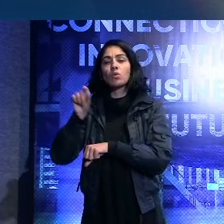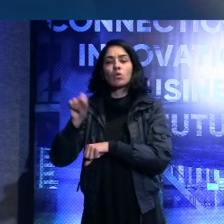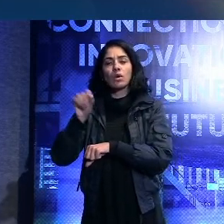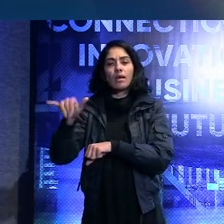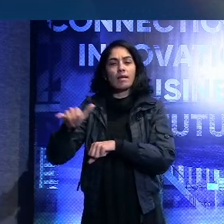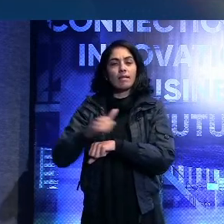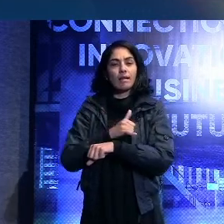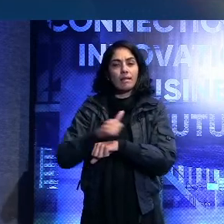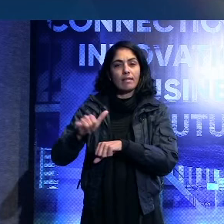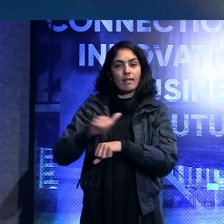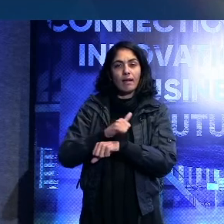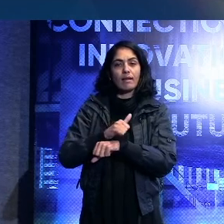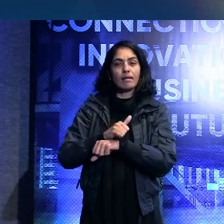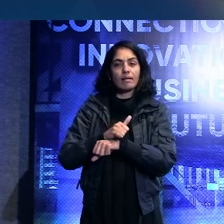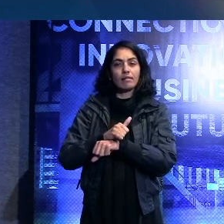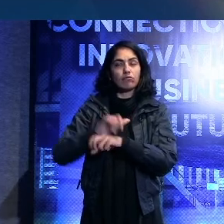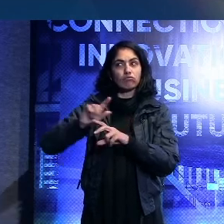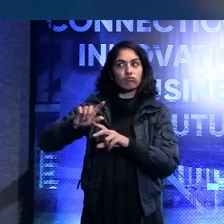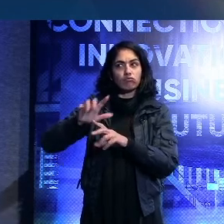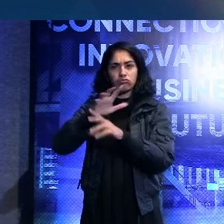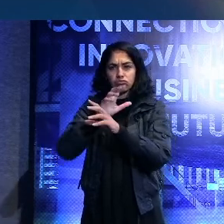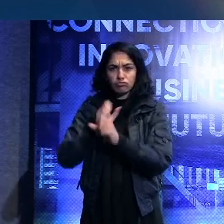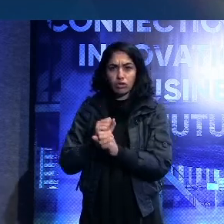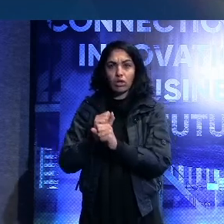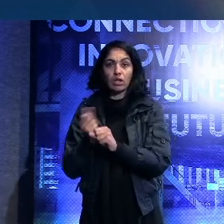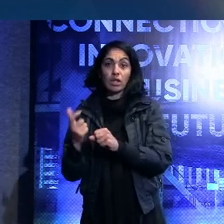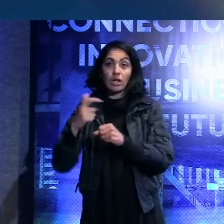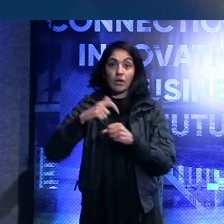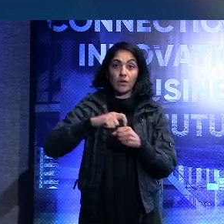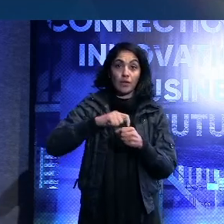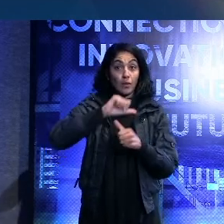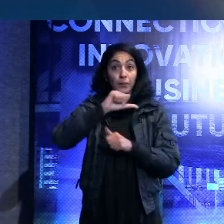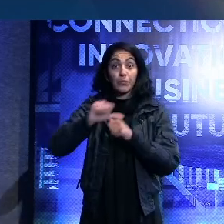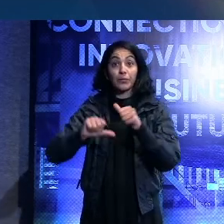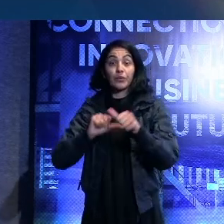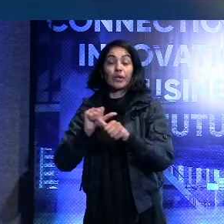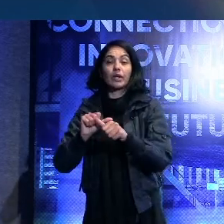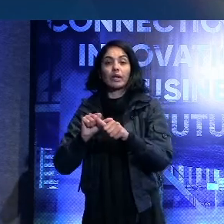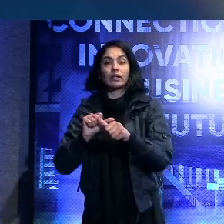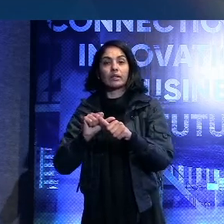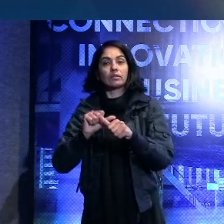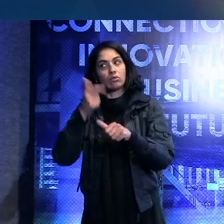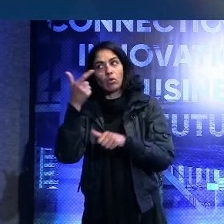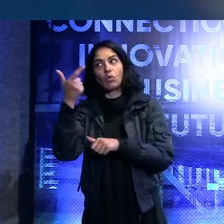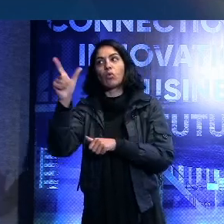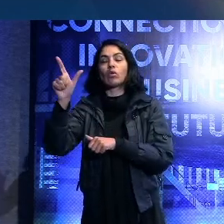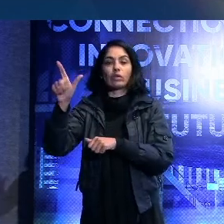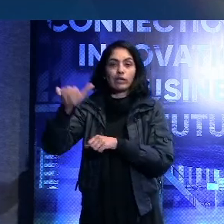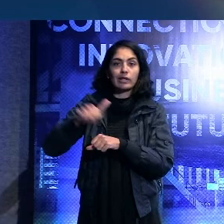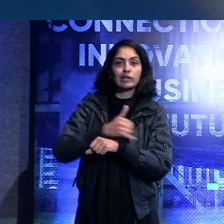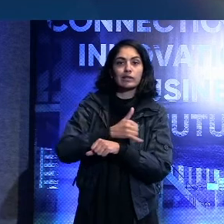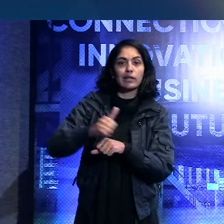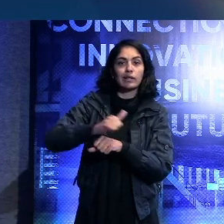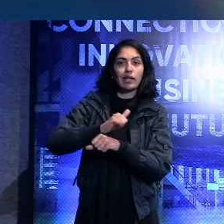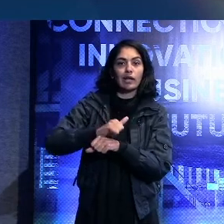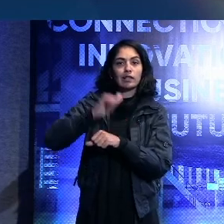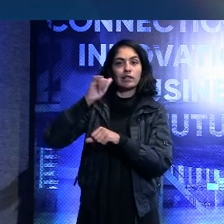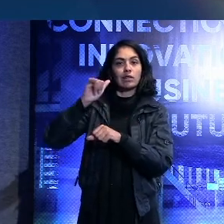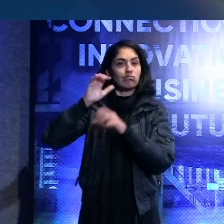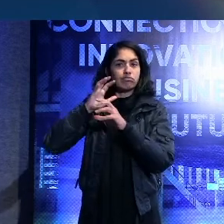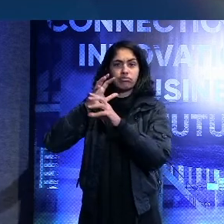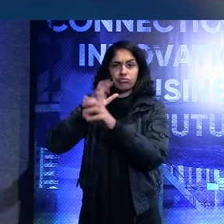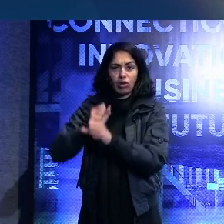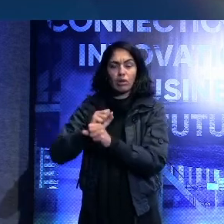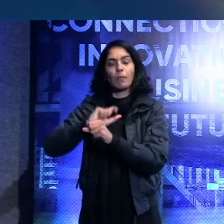calcula o que ele precisa calcular e tem um retorno. Troquei de novo. Cara, ele vai chamar uma segunda estratégia, calcula o que tem que calcular e tem